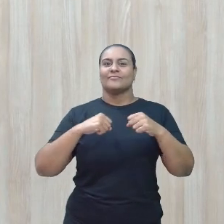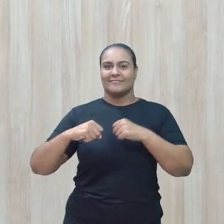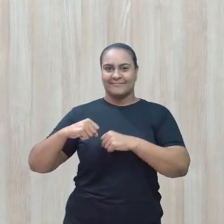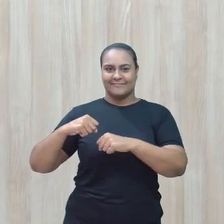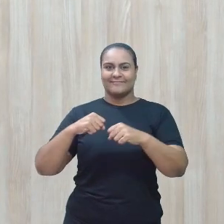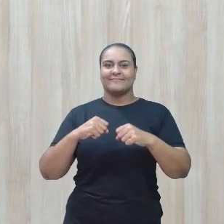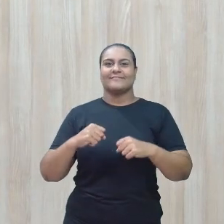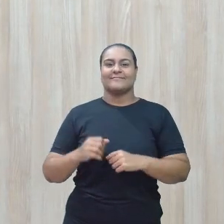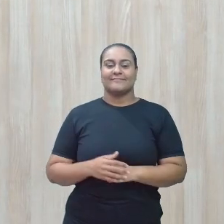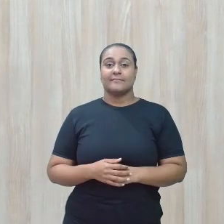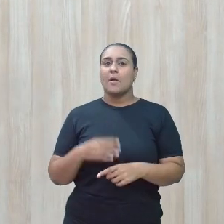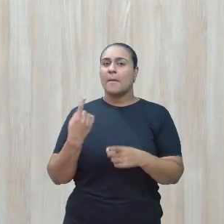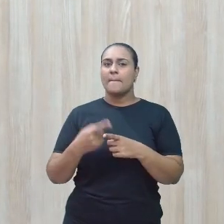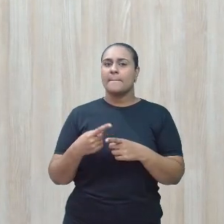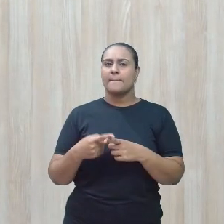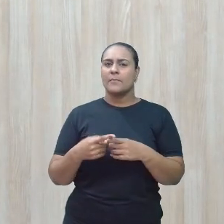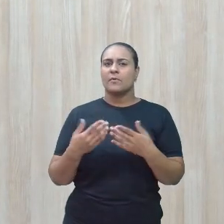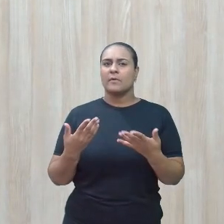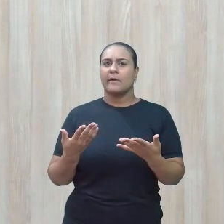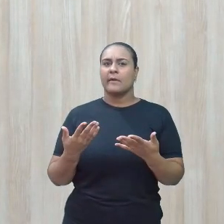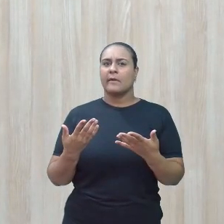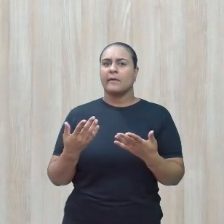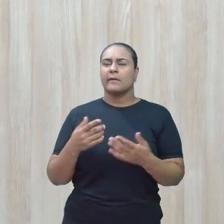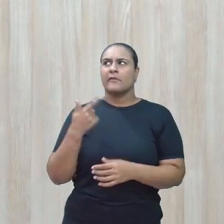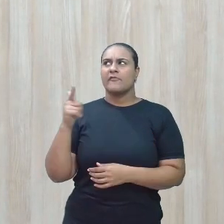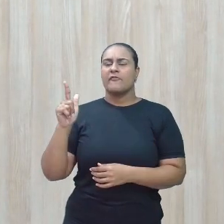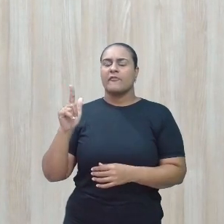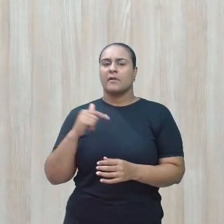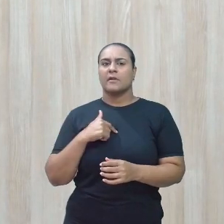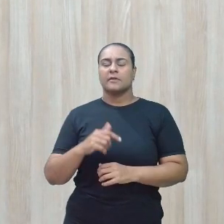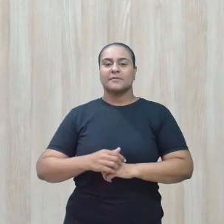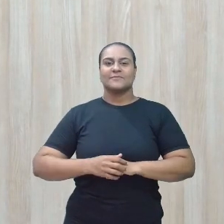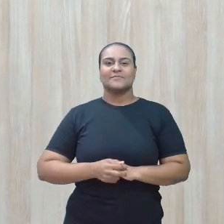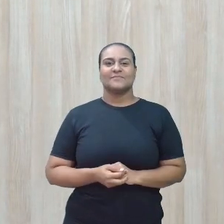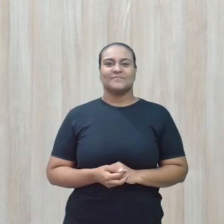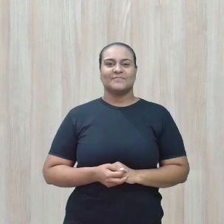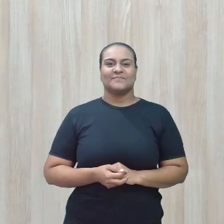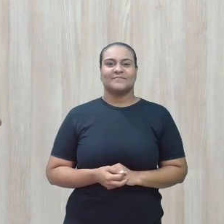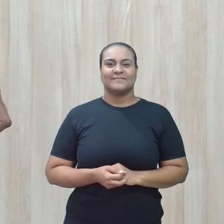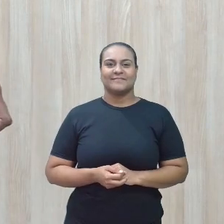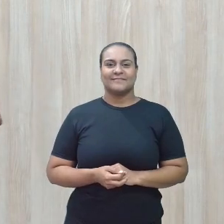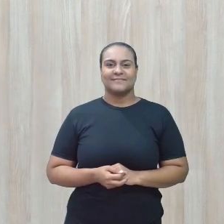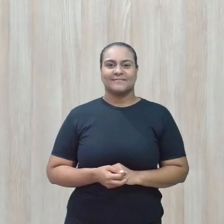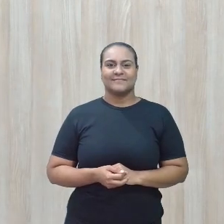bola que a Valência levantou. Por que que no Acre é diferente daqui? Vai lá, gente, até a próxima.